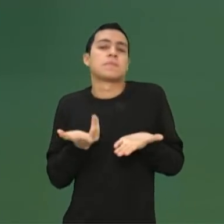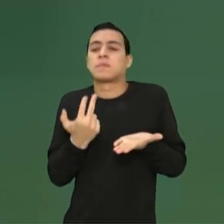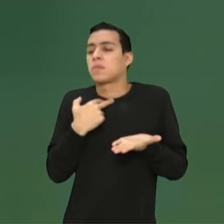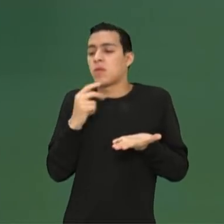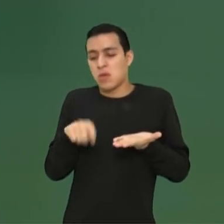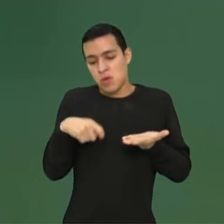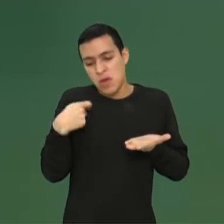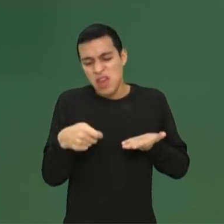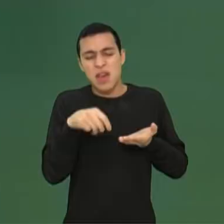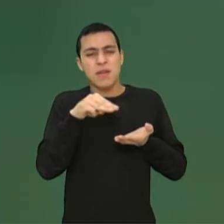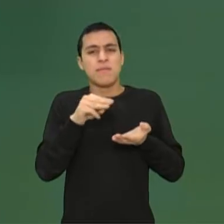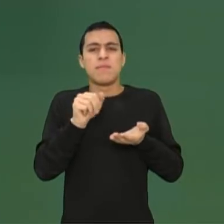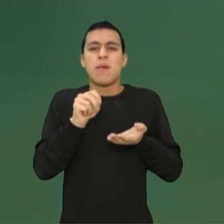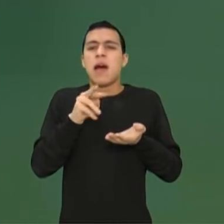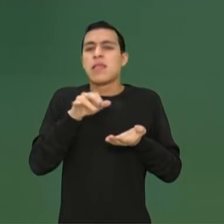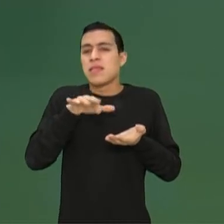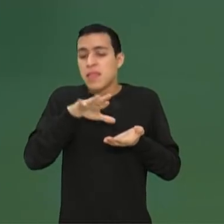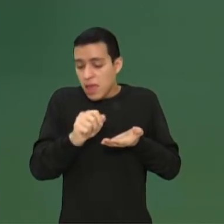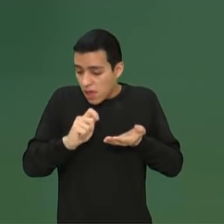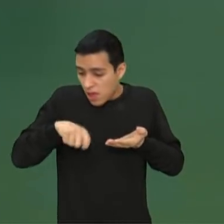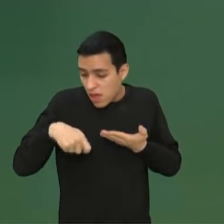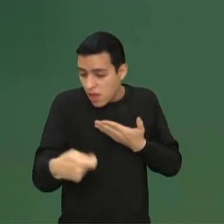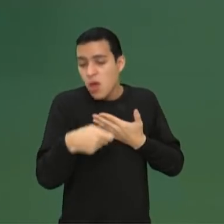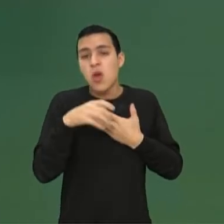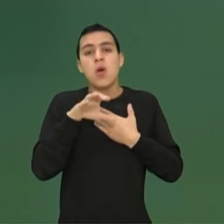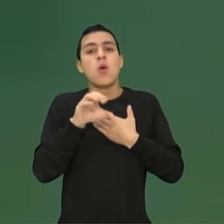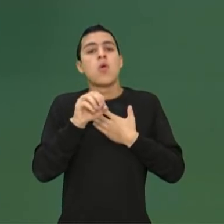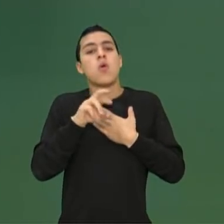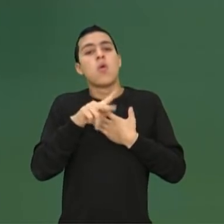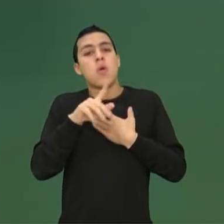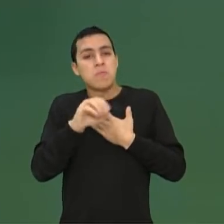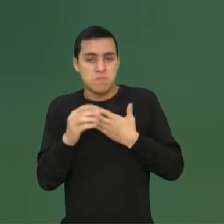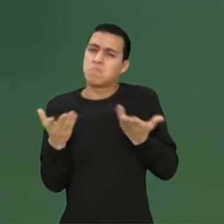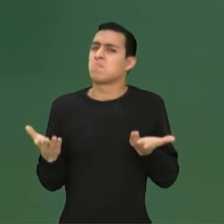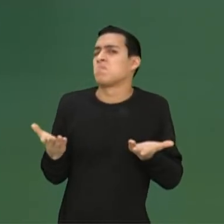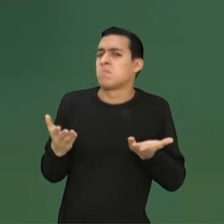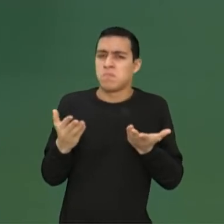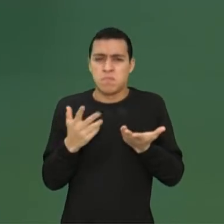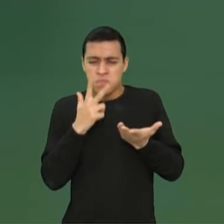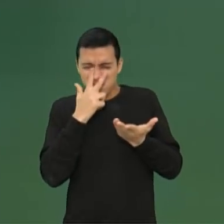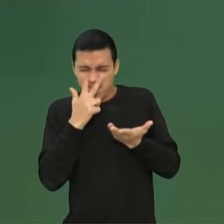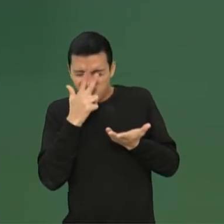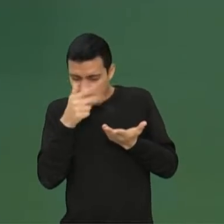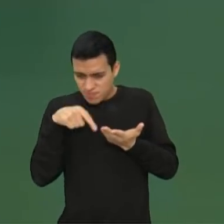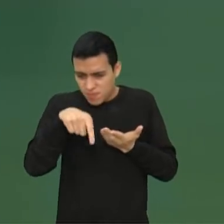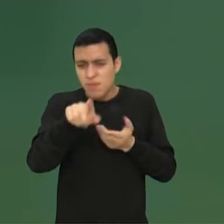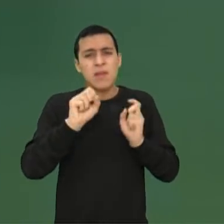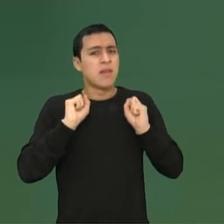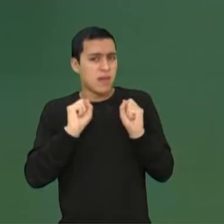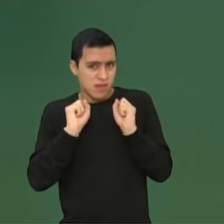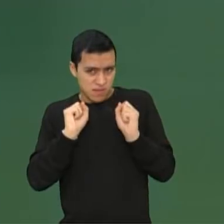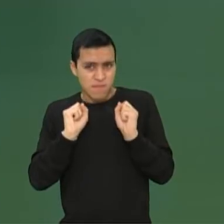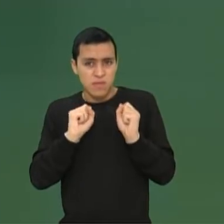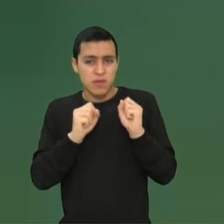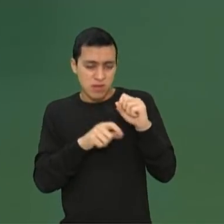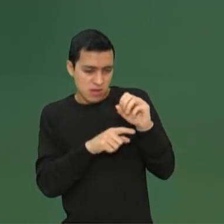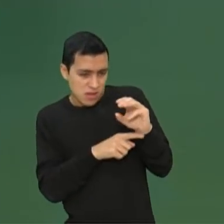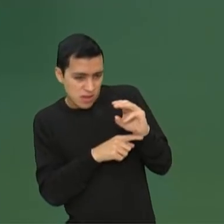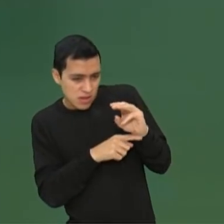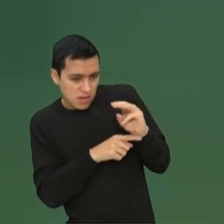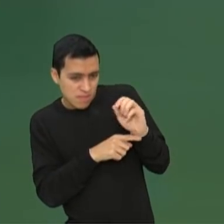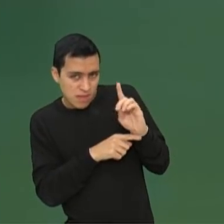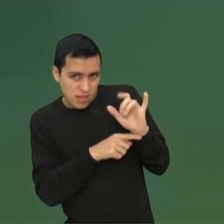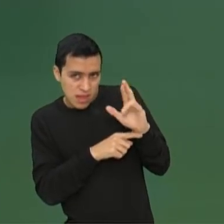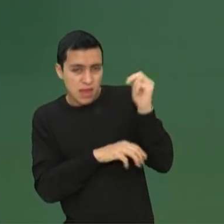mais chamar de matéria, eu chamo de corpo, embora a tábua também seja feita de madeira.